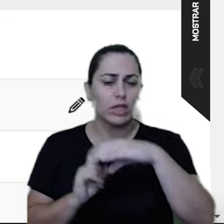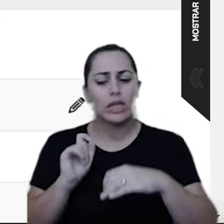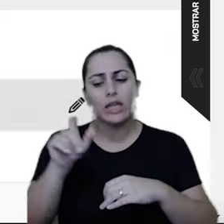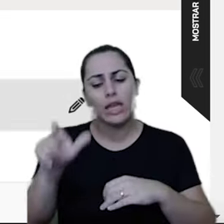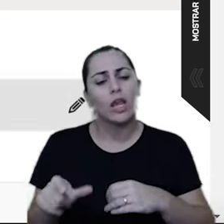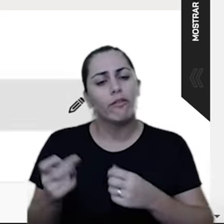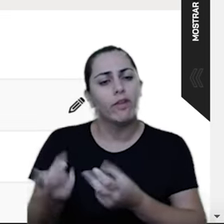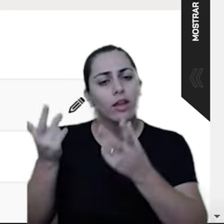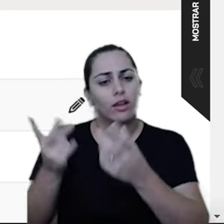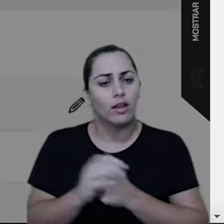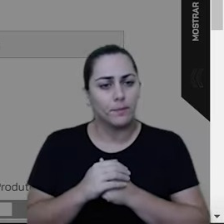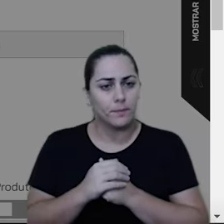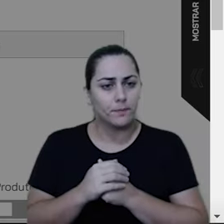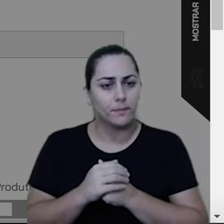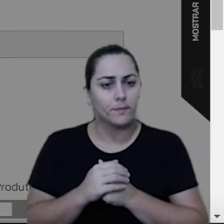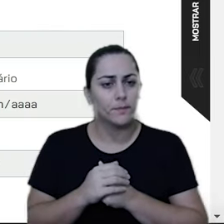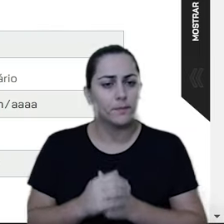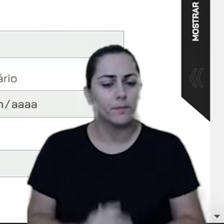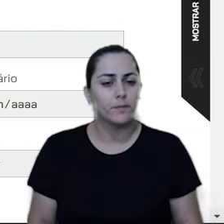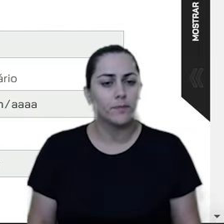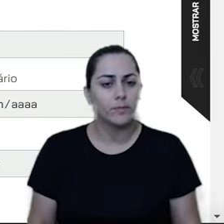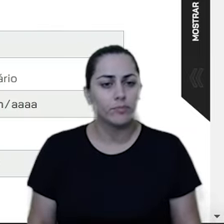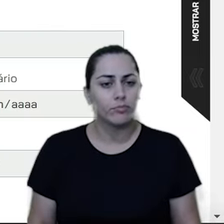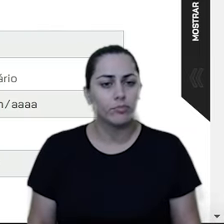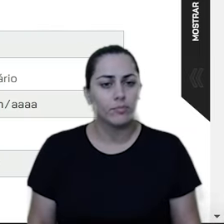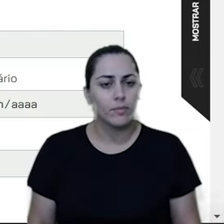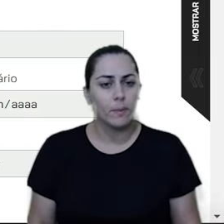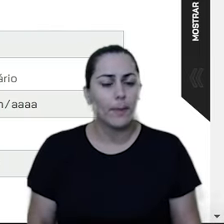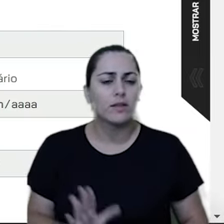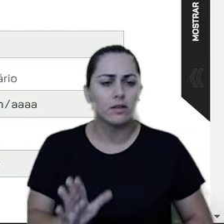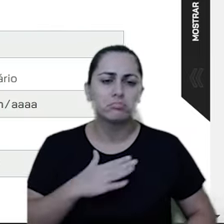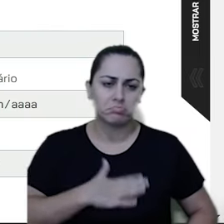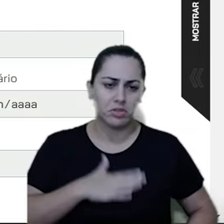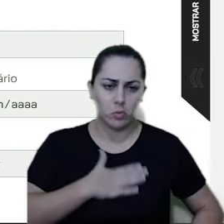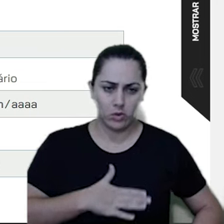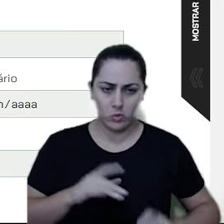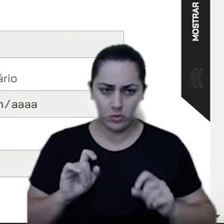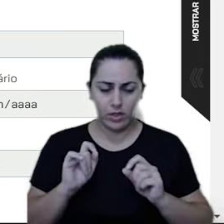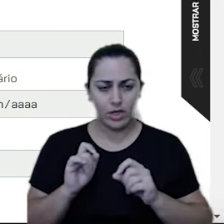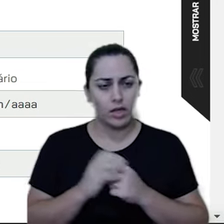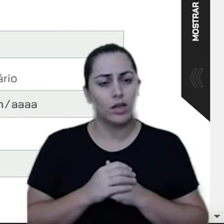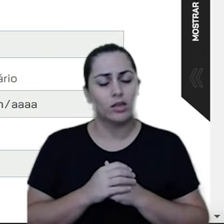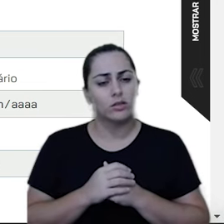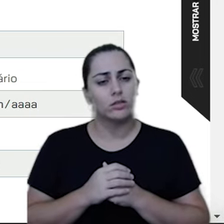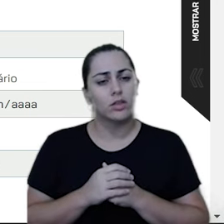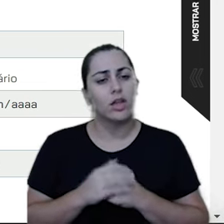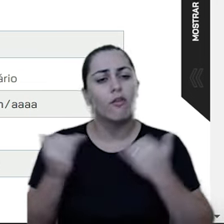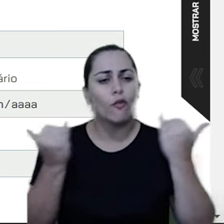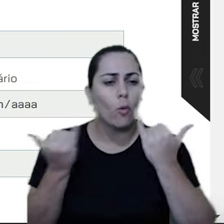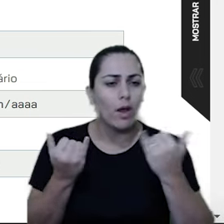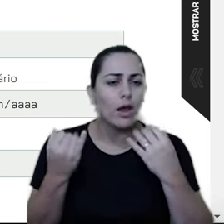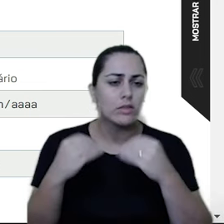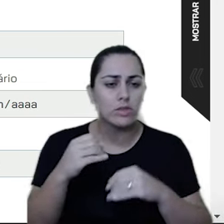vender aqui também a gente vai bem eh relaxado nesse sentido do quê os dados as